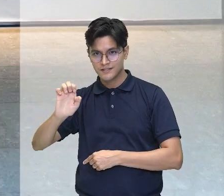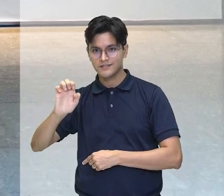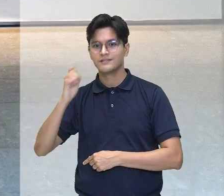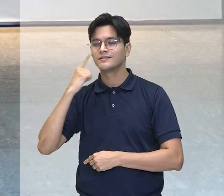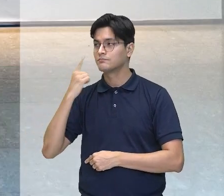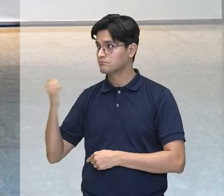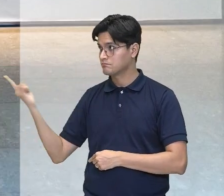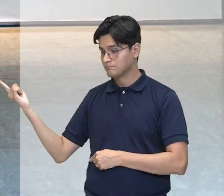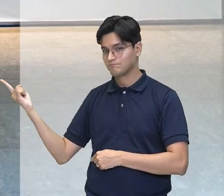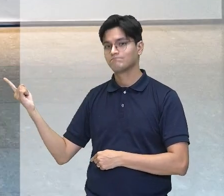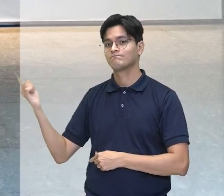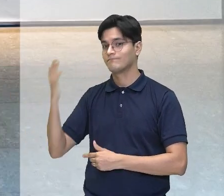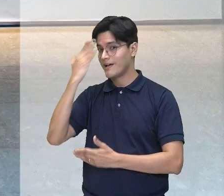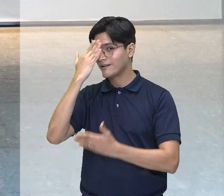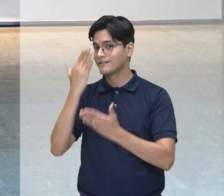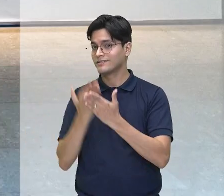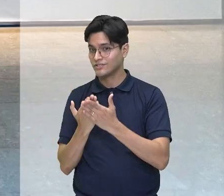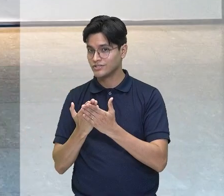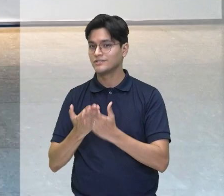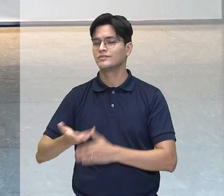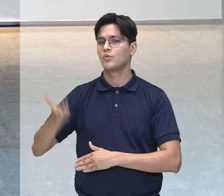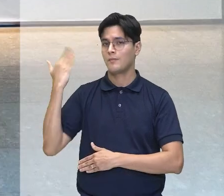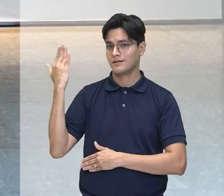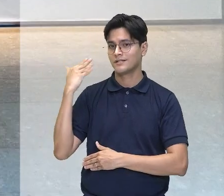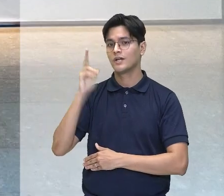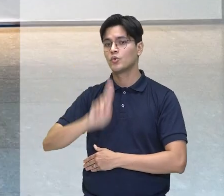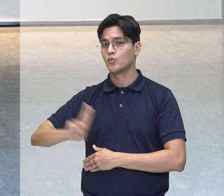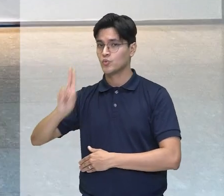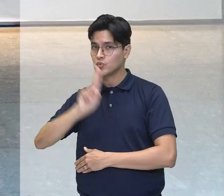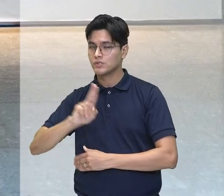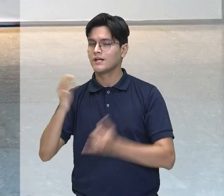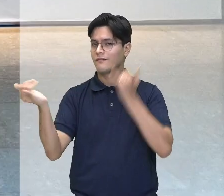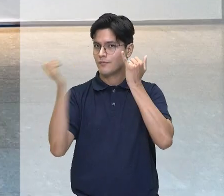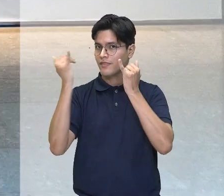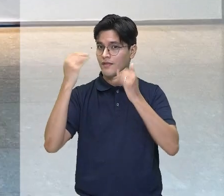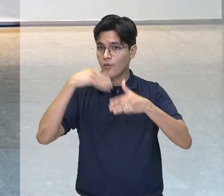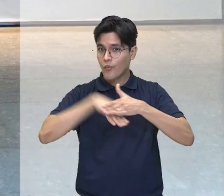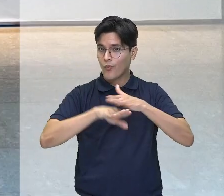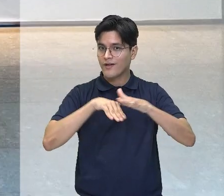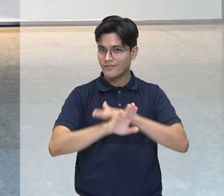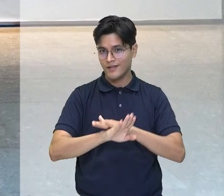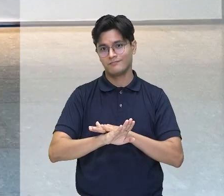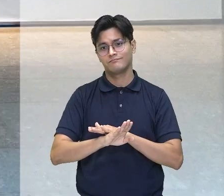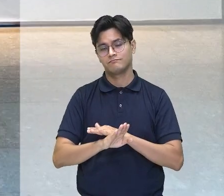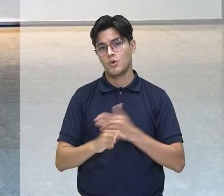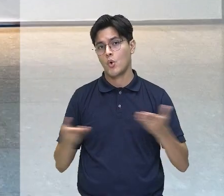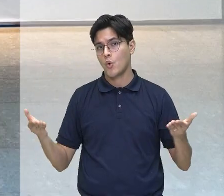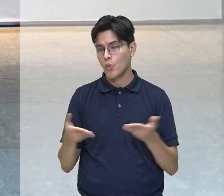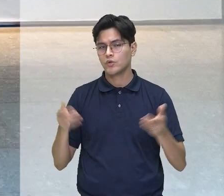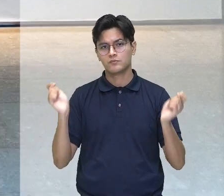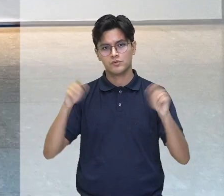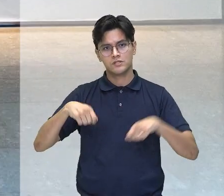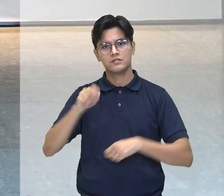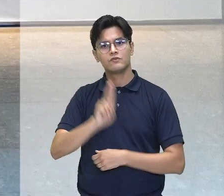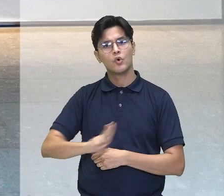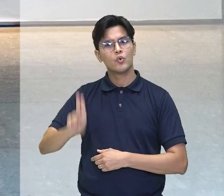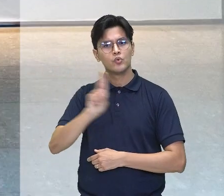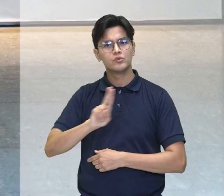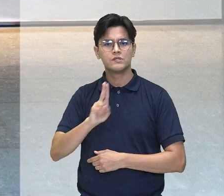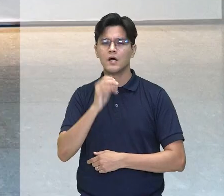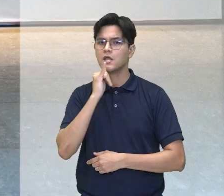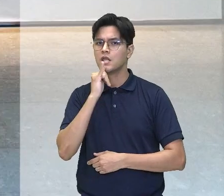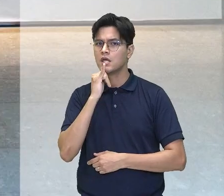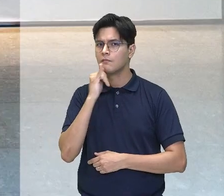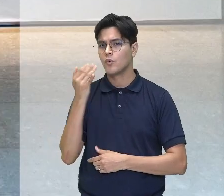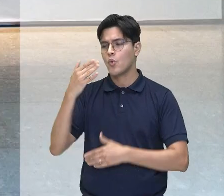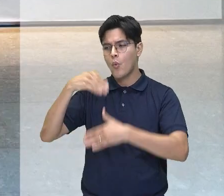foi usado para guardar informações. Hoje, que você guarda na memória do seu celular ou guarda dentro de